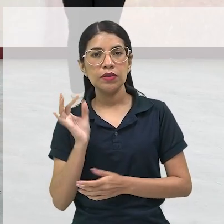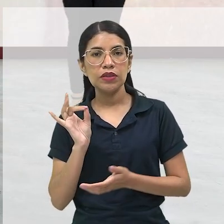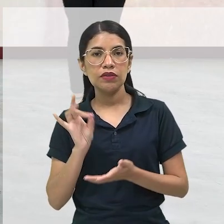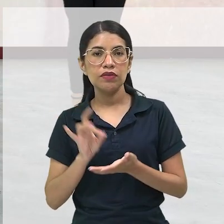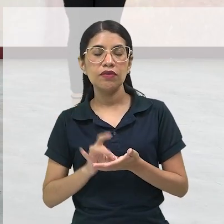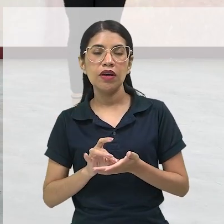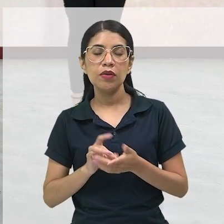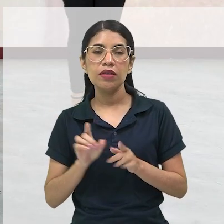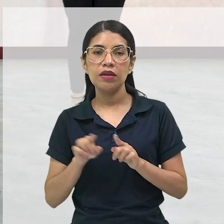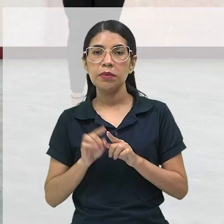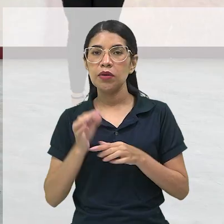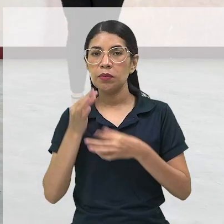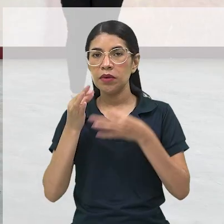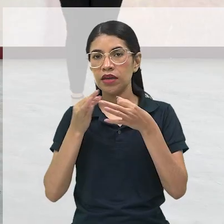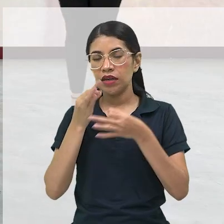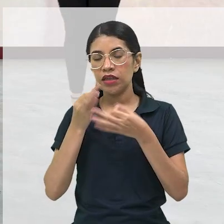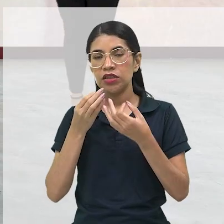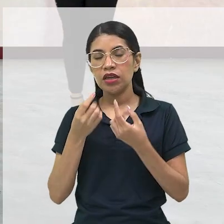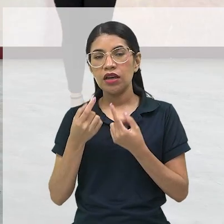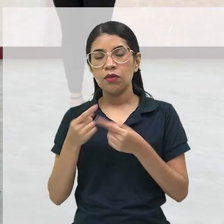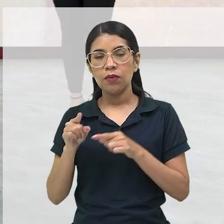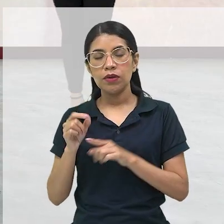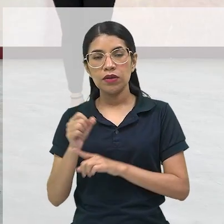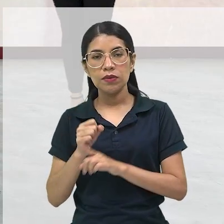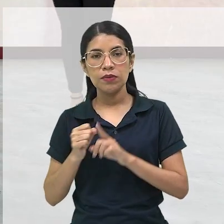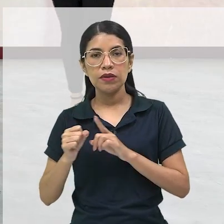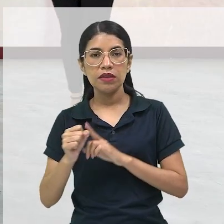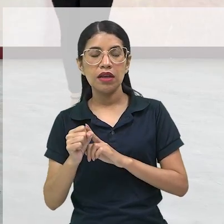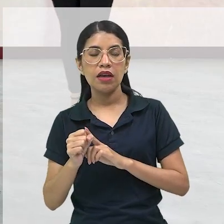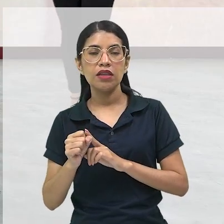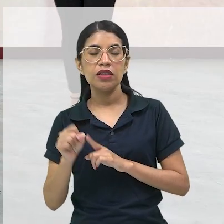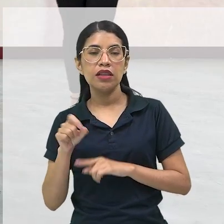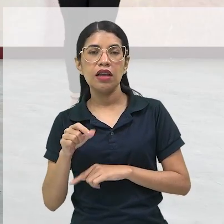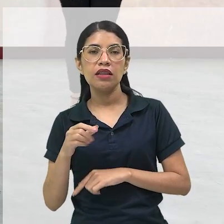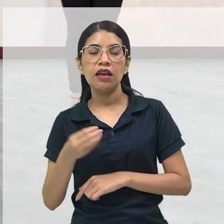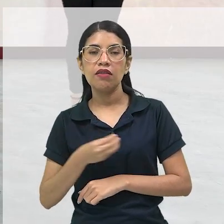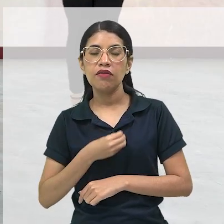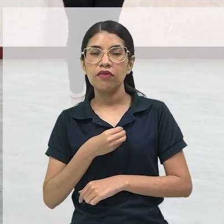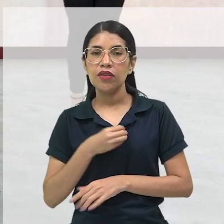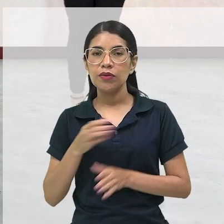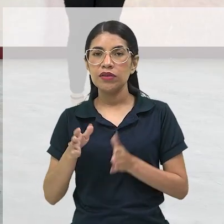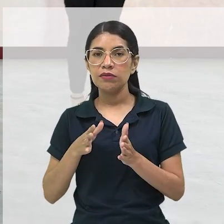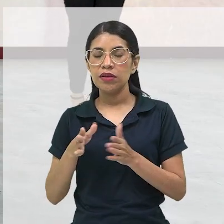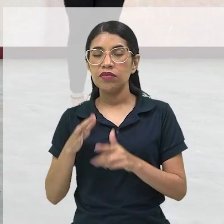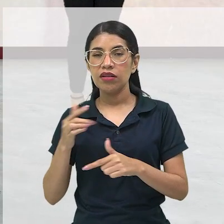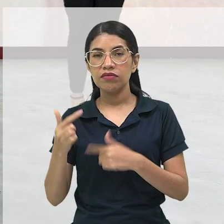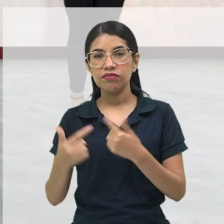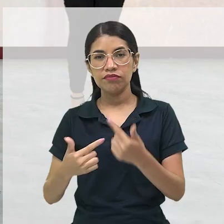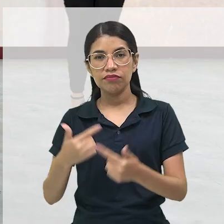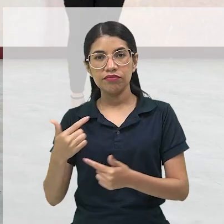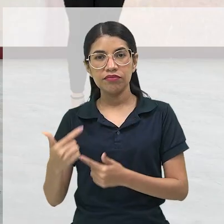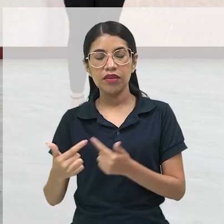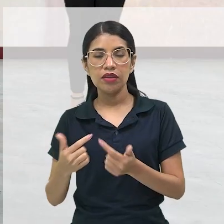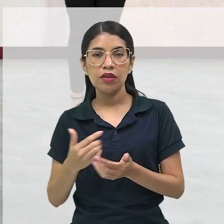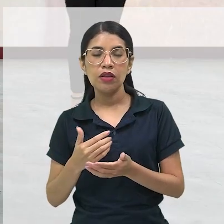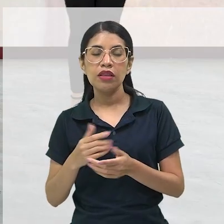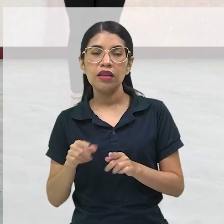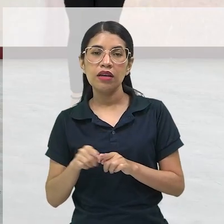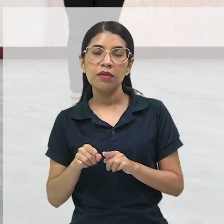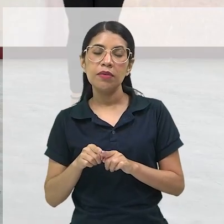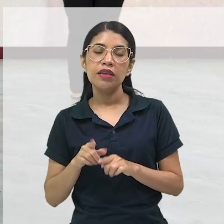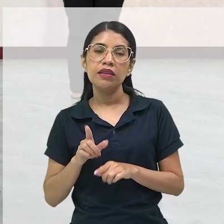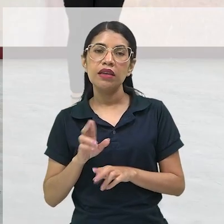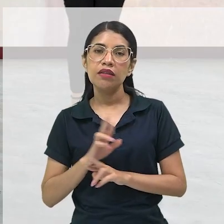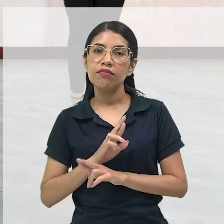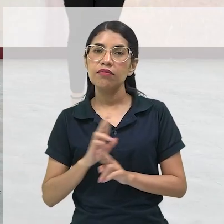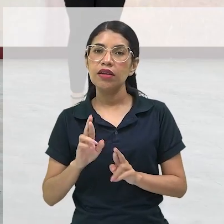uma forte crítica social, esse momento que aquela sociedade estava passando, né, desse trabalho. Início ali a gente já tem uma